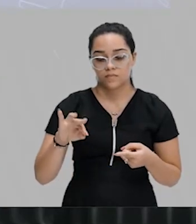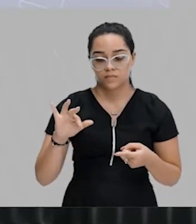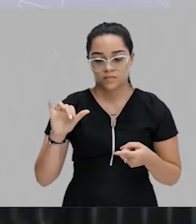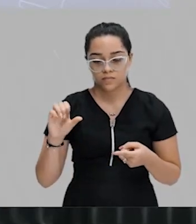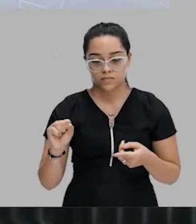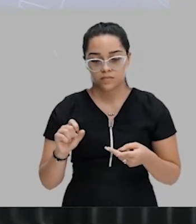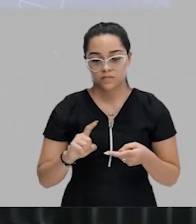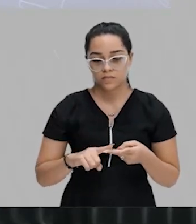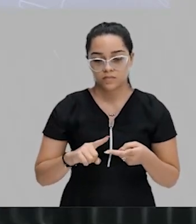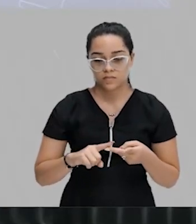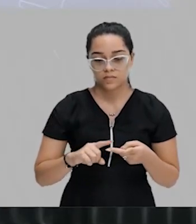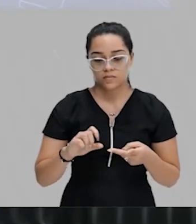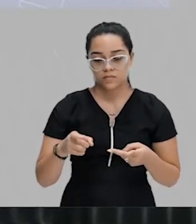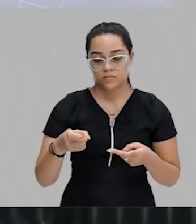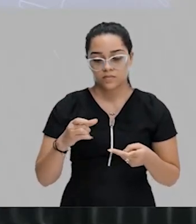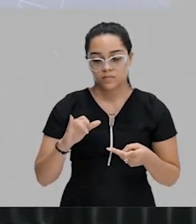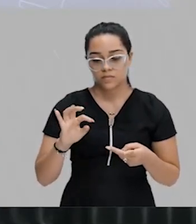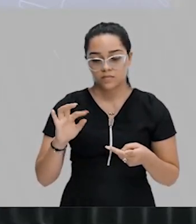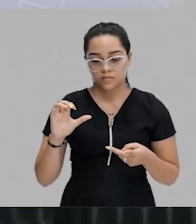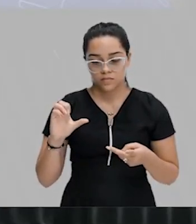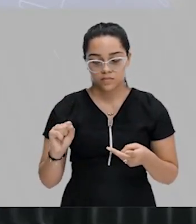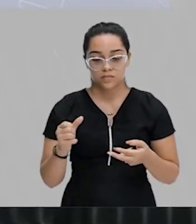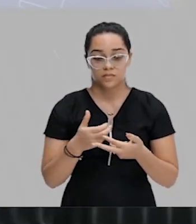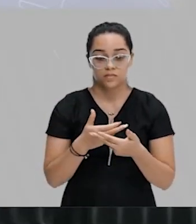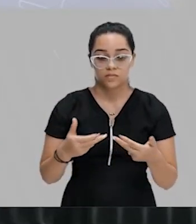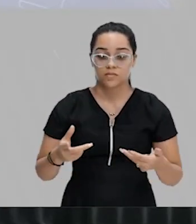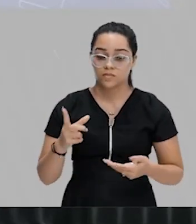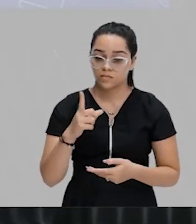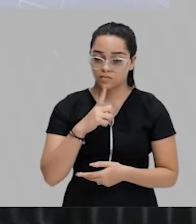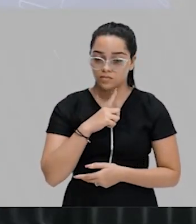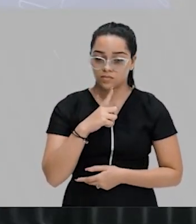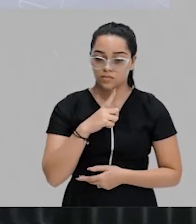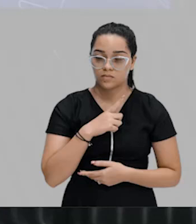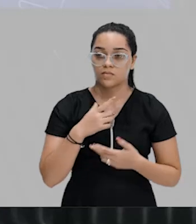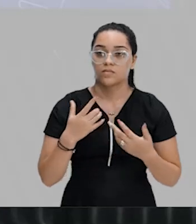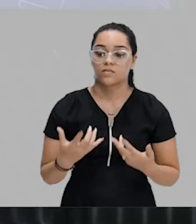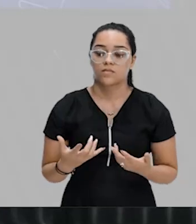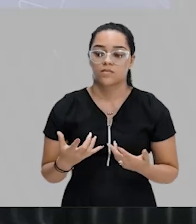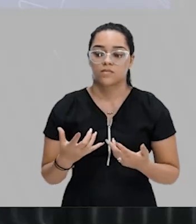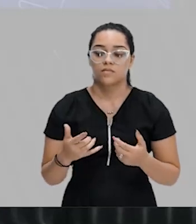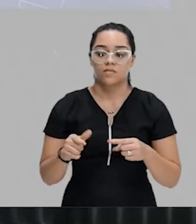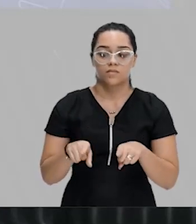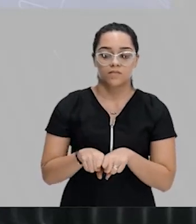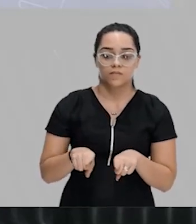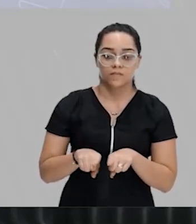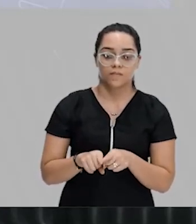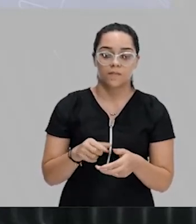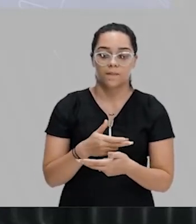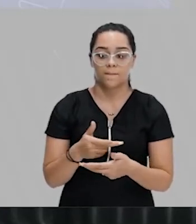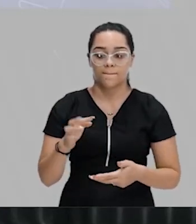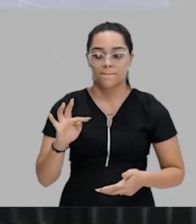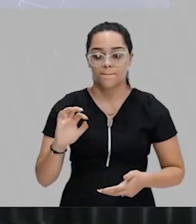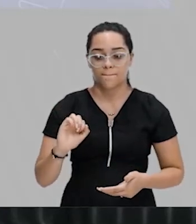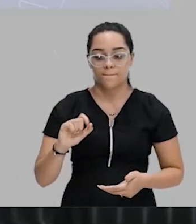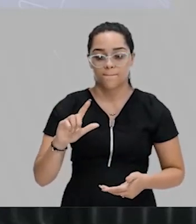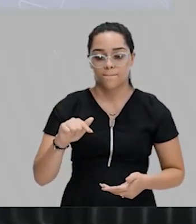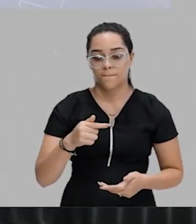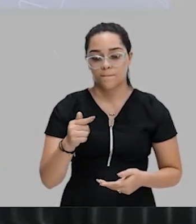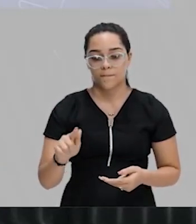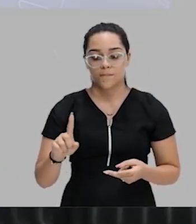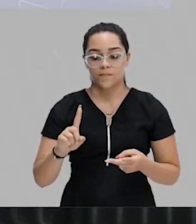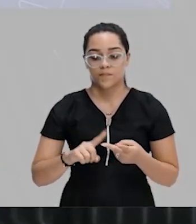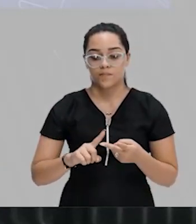Iraque. As rivalidades sunitas e xiitas do Iraque, certo? E entre o Talibã e os